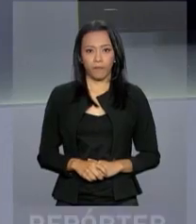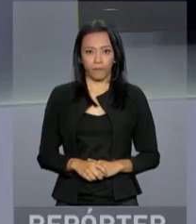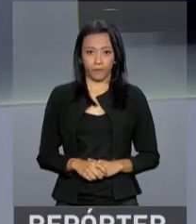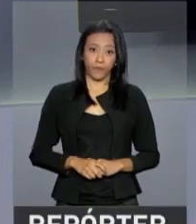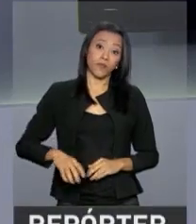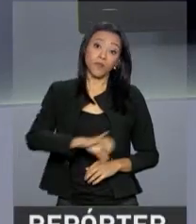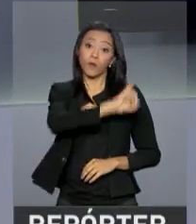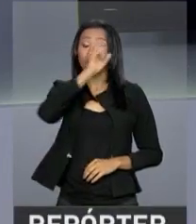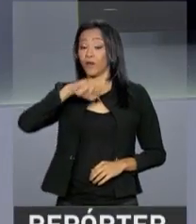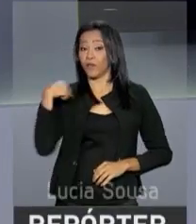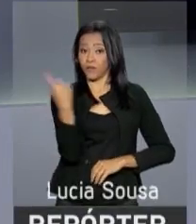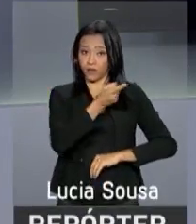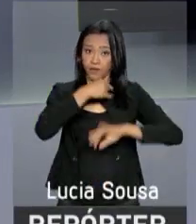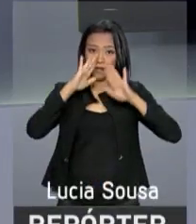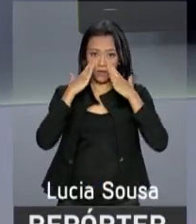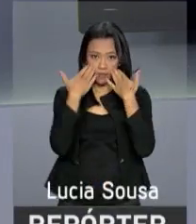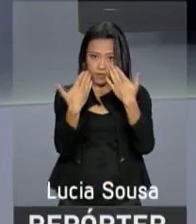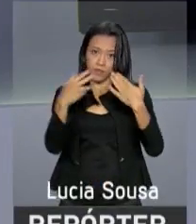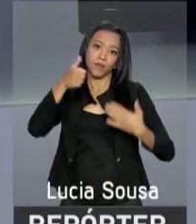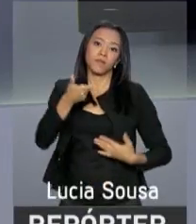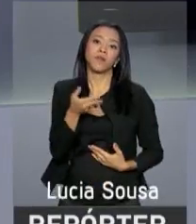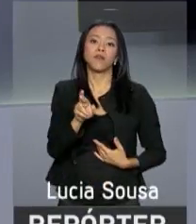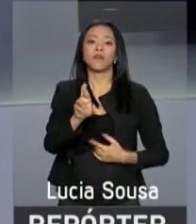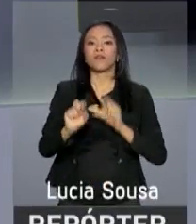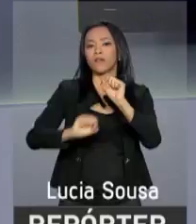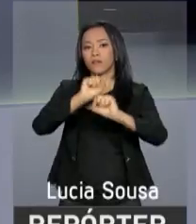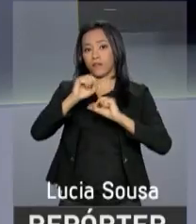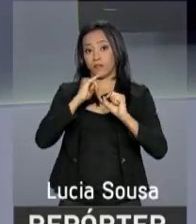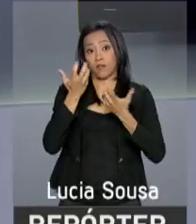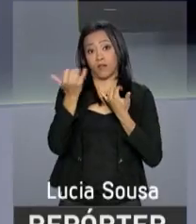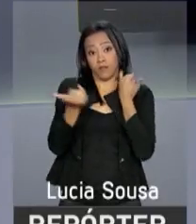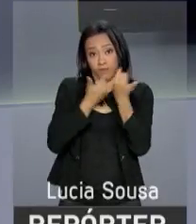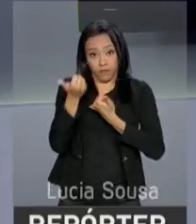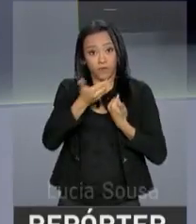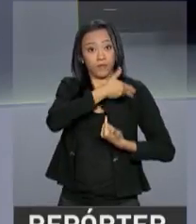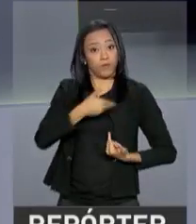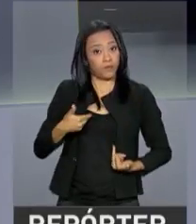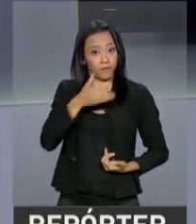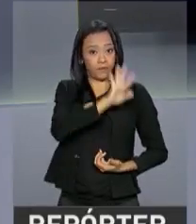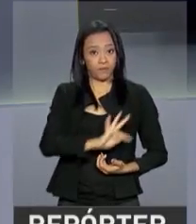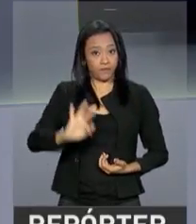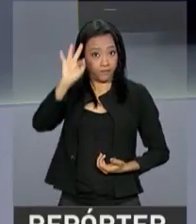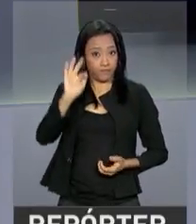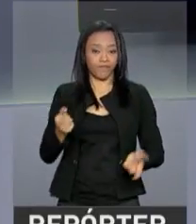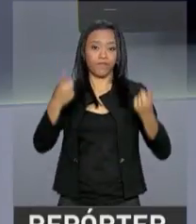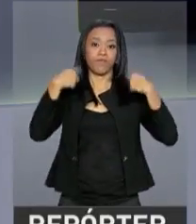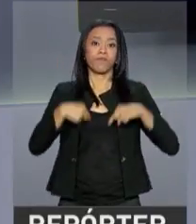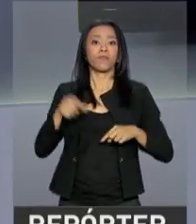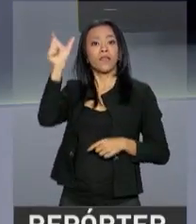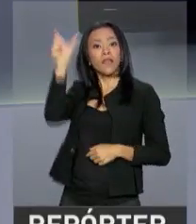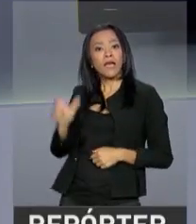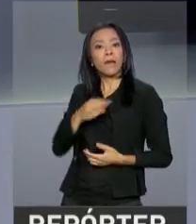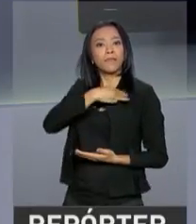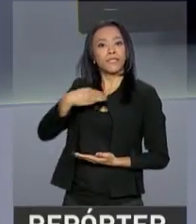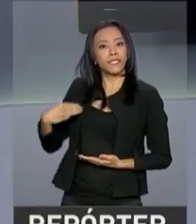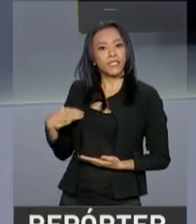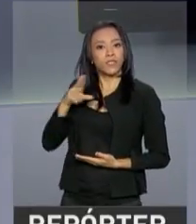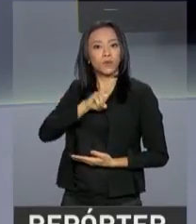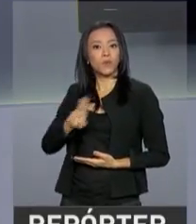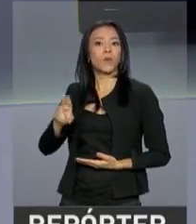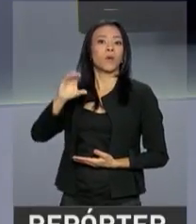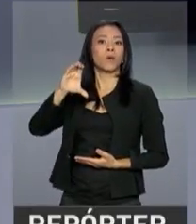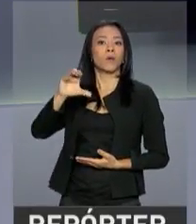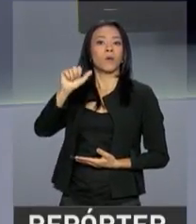olá estamos de volta com o repórter nbr as notícias do governo federal a ministra cármen lúcia assume hoje a presidência